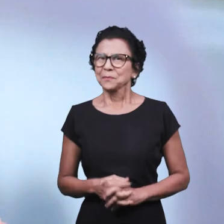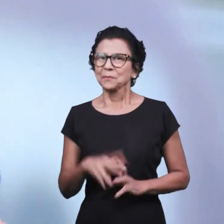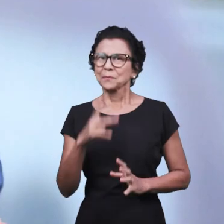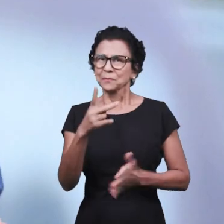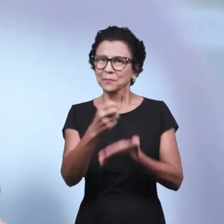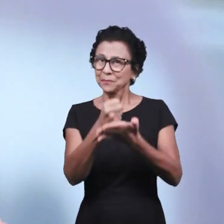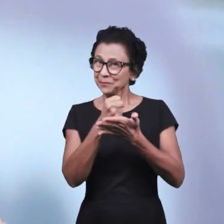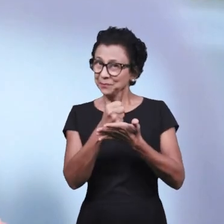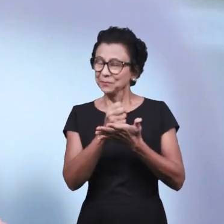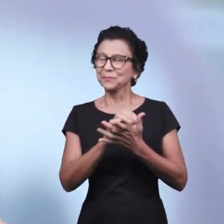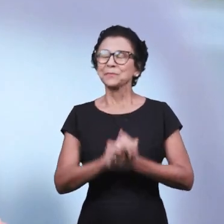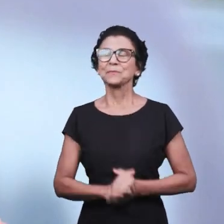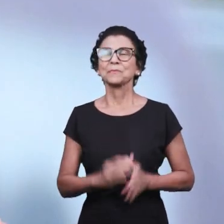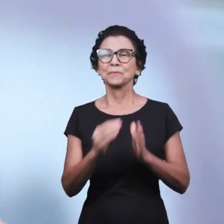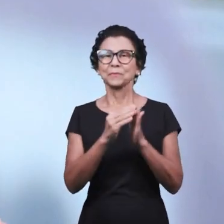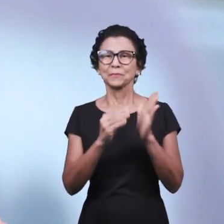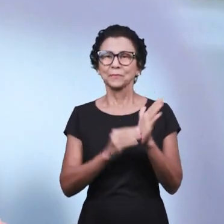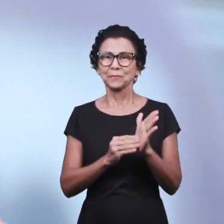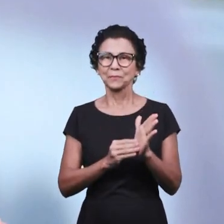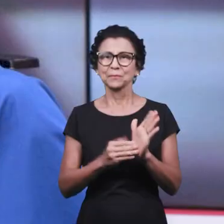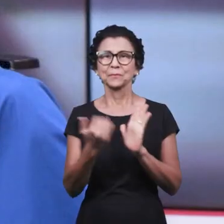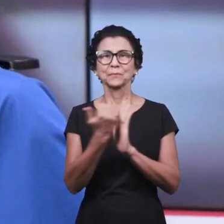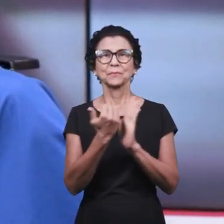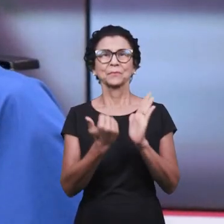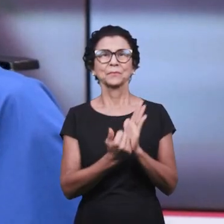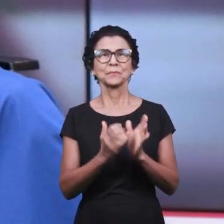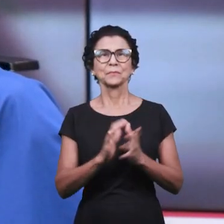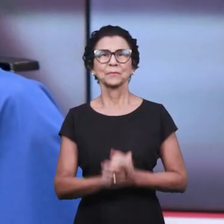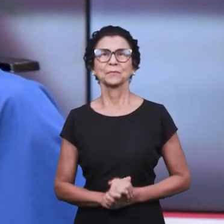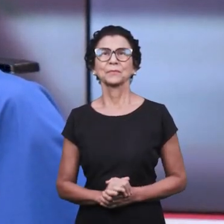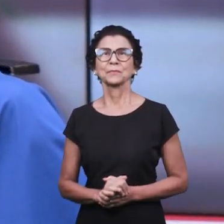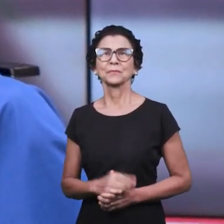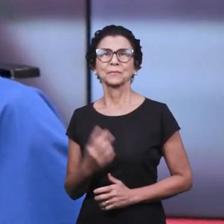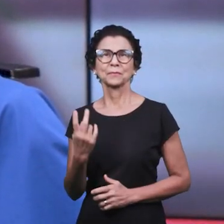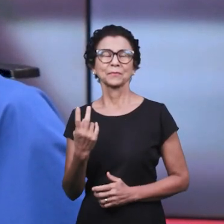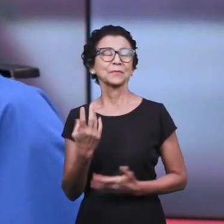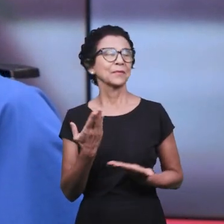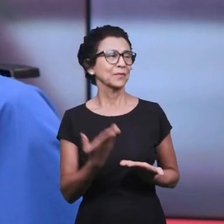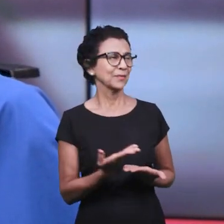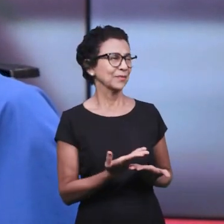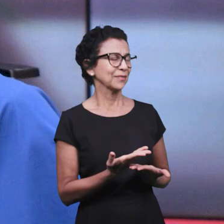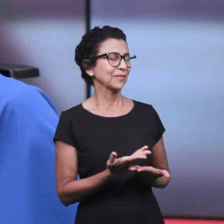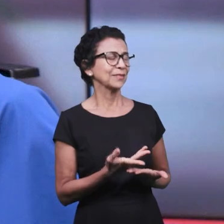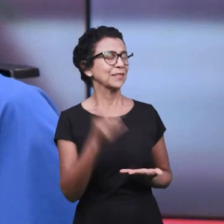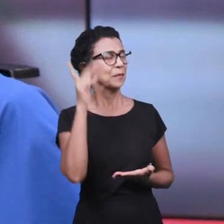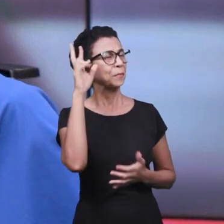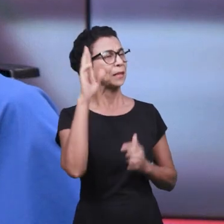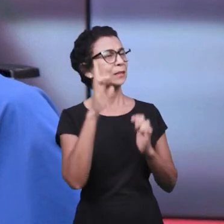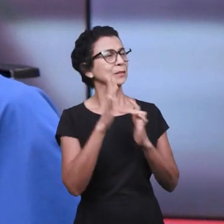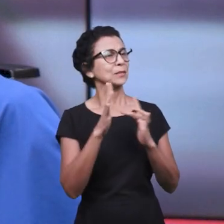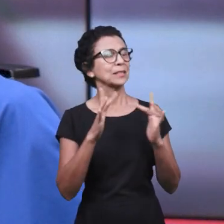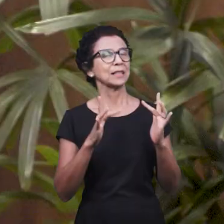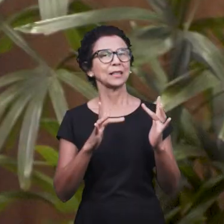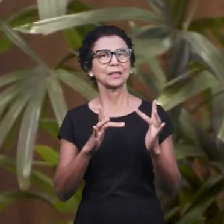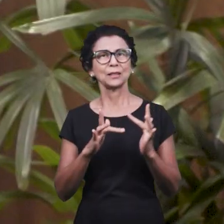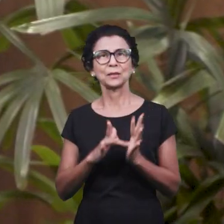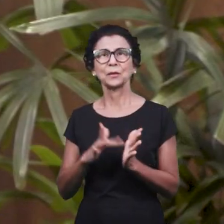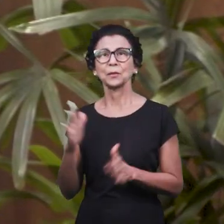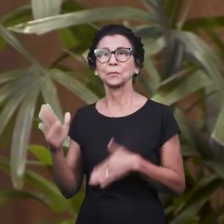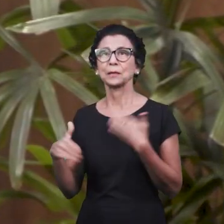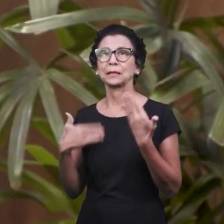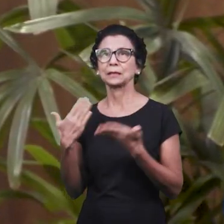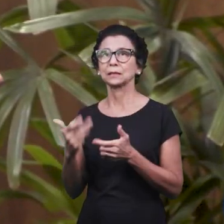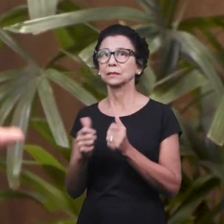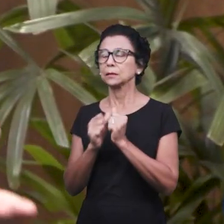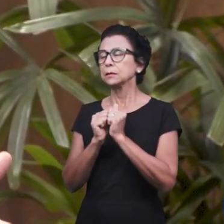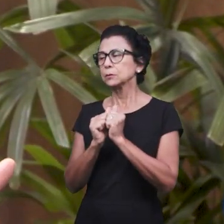programa. E não vamos tratar disso sozinhas, não é mesmo, Fernanda? A paz do Senhor. A paz do Senhor, Kézia. É uma alegria estarmos